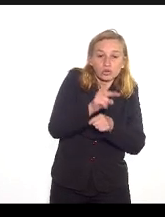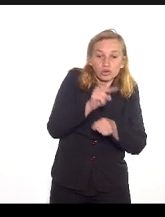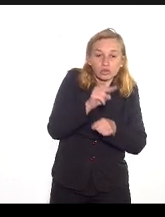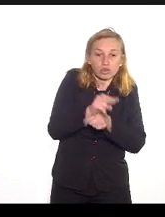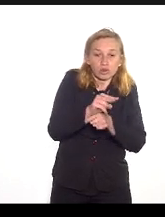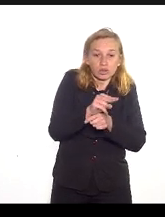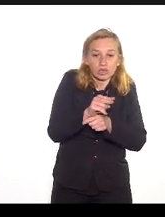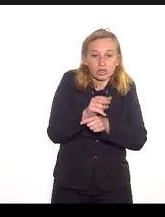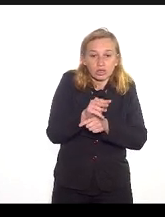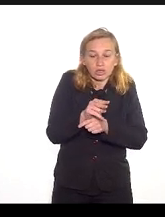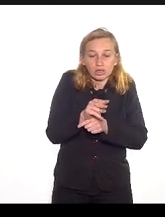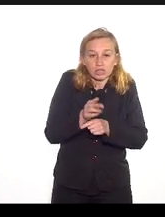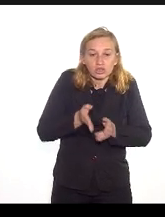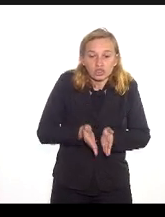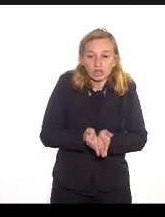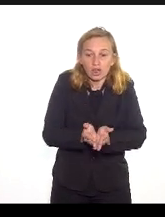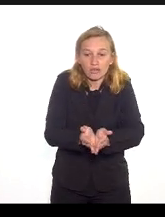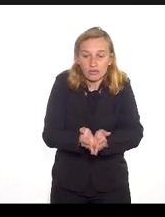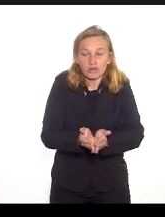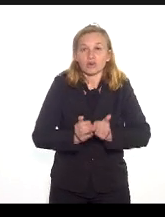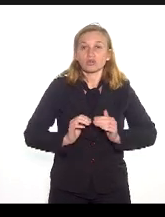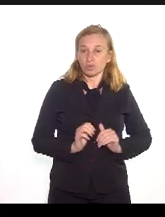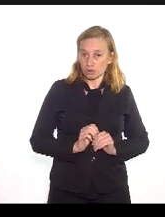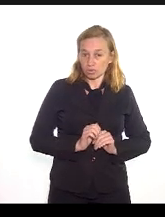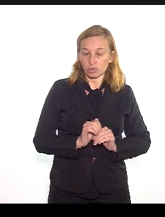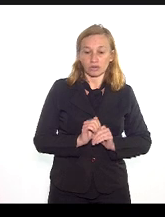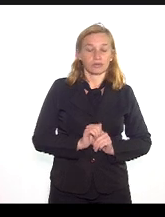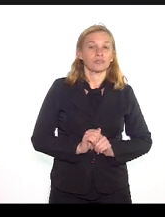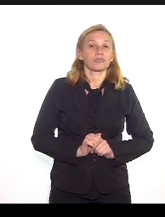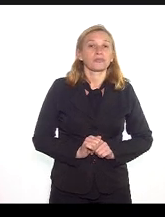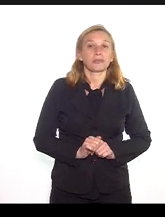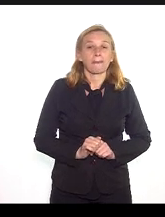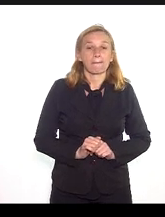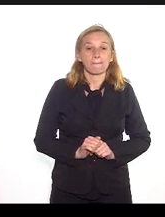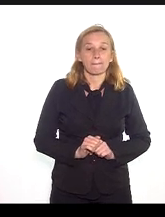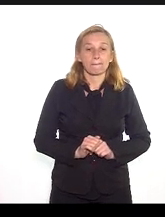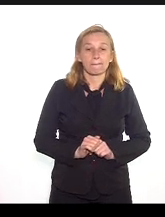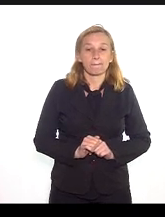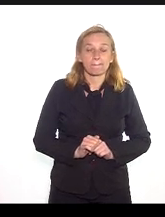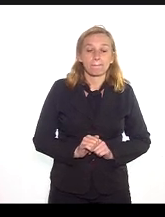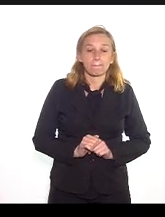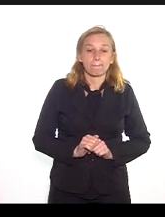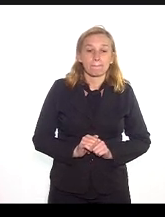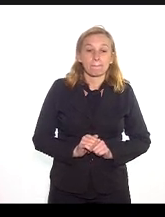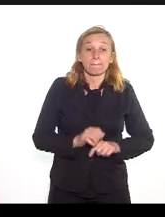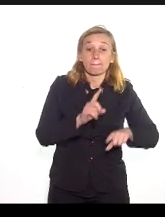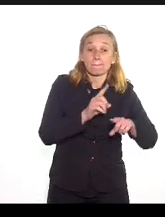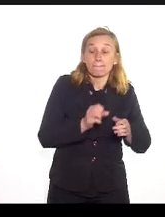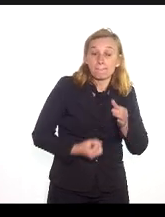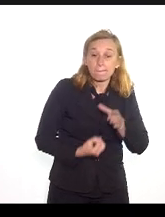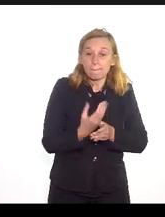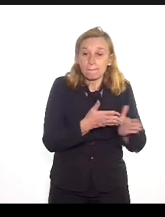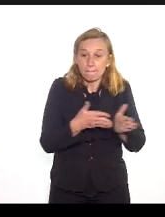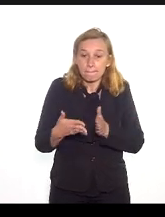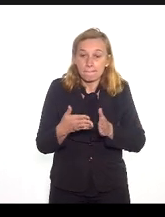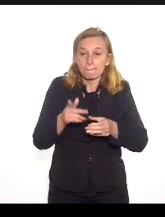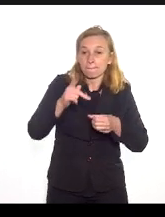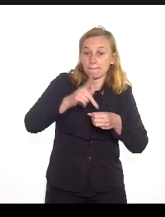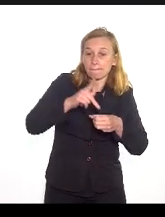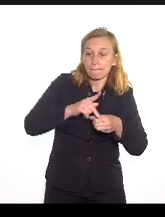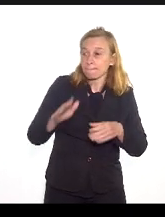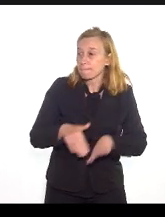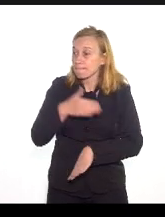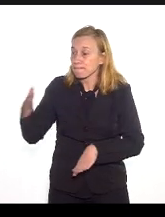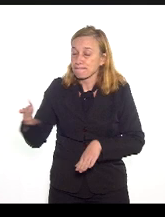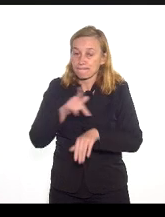tráfego naval de navios sísmicos, de navios que carregam nossa produção do petróleo para fora